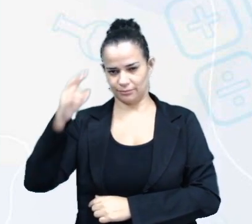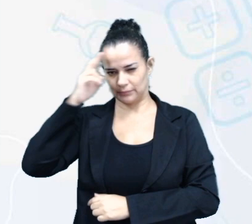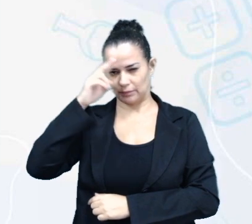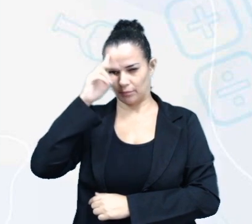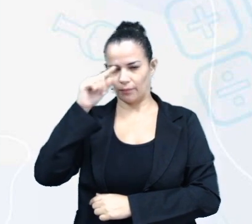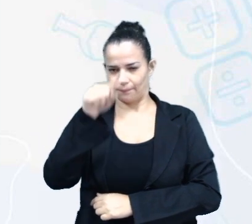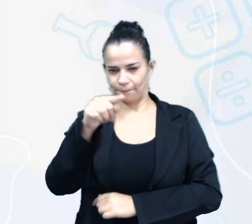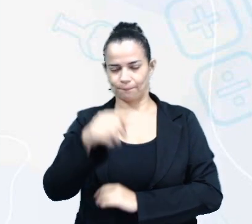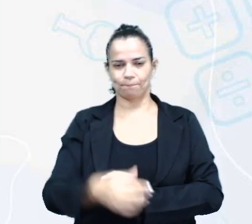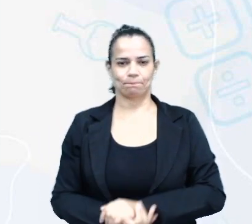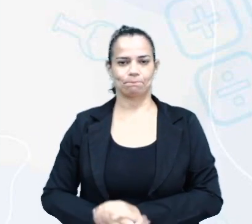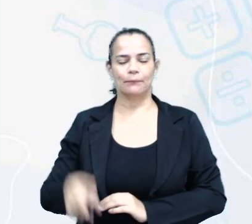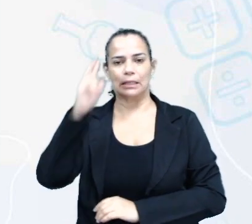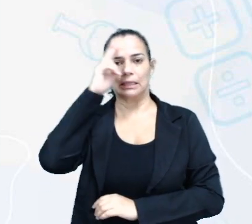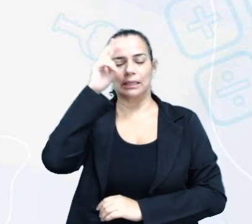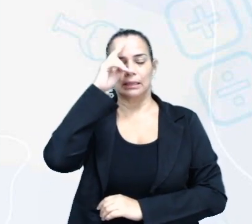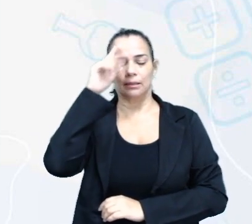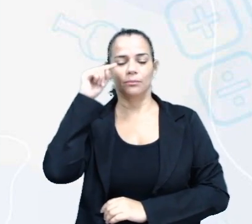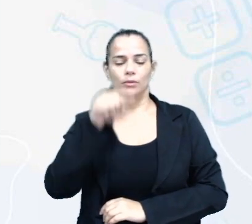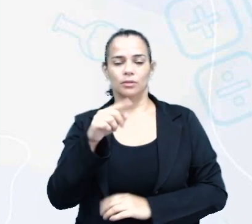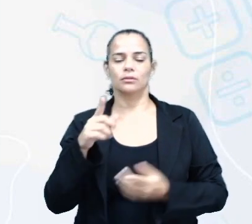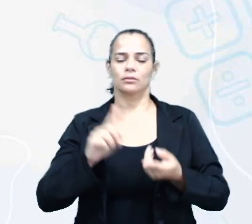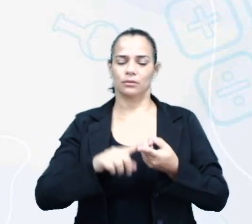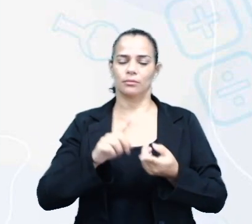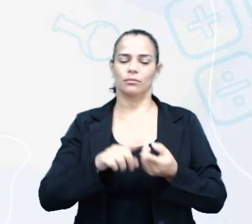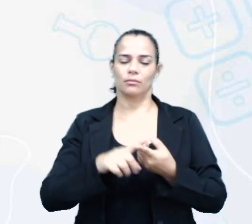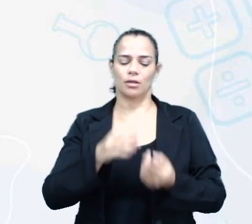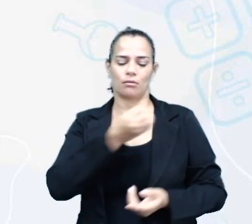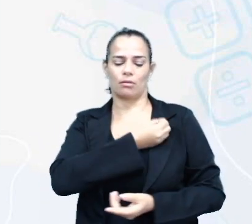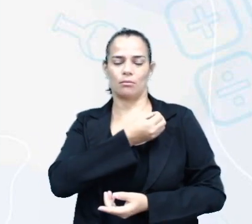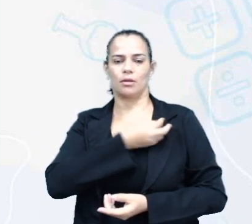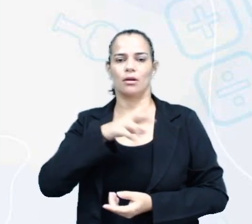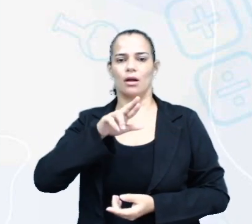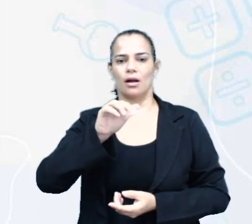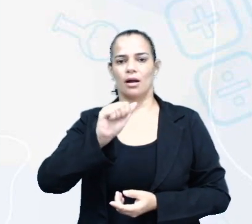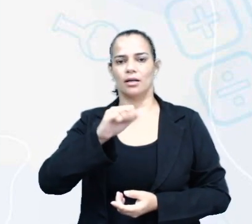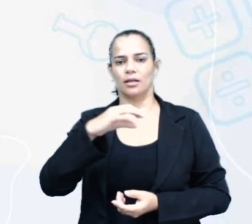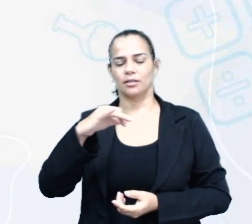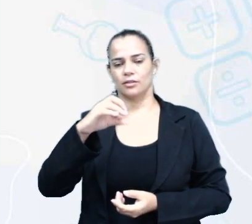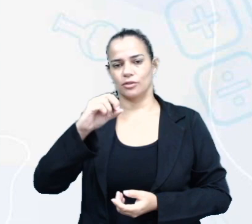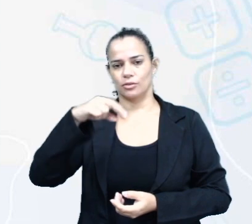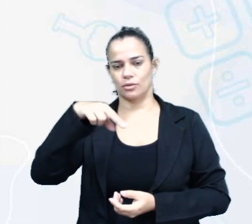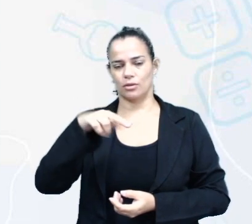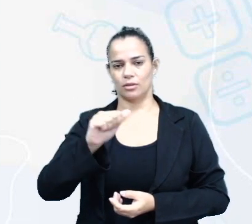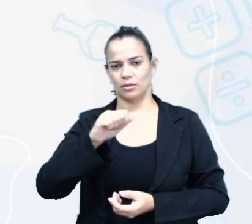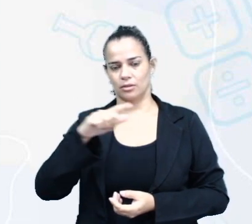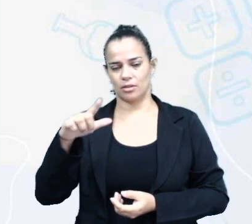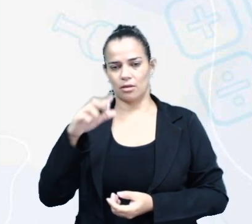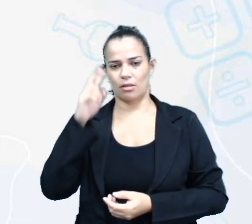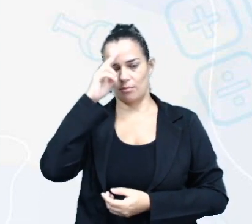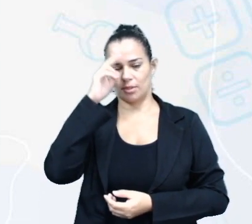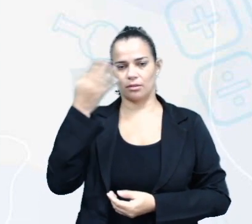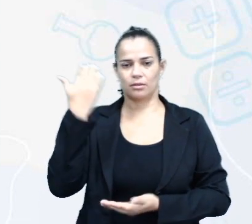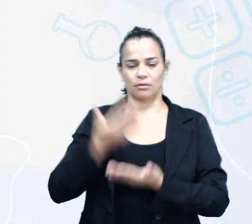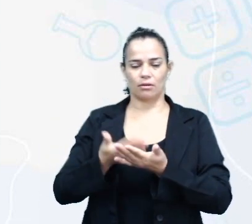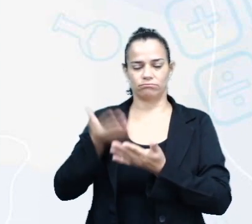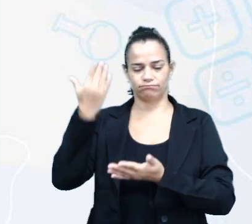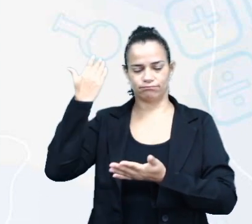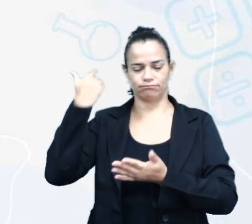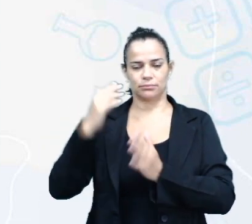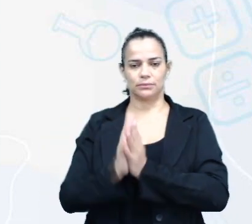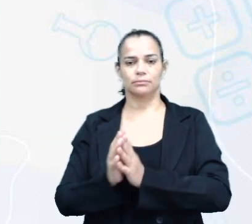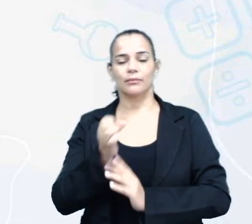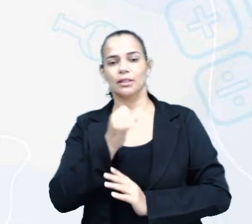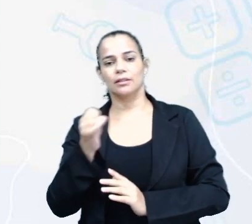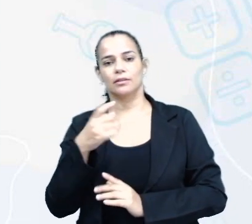Lembrou? Lembrou? Isso aqui também é um número racional, perfeito, observando a aula anterior. E se eu quisesse fazer